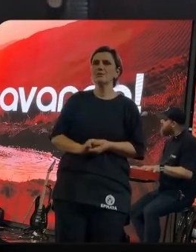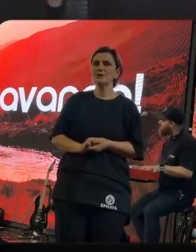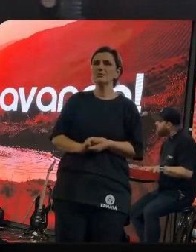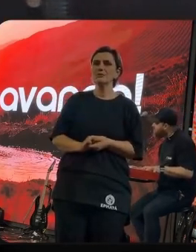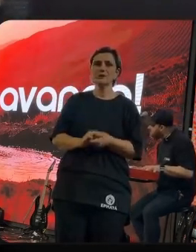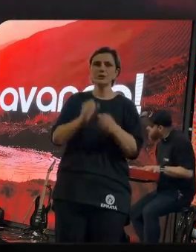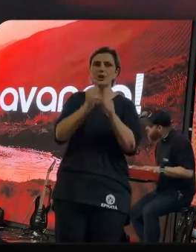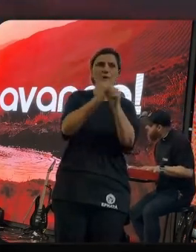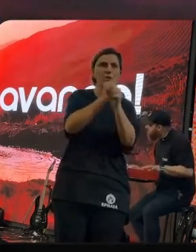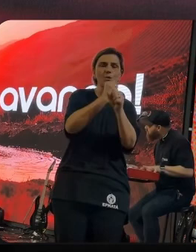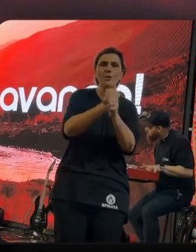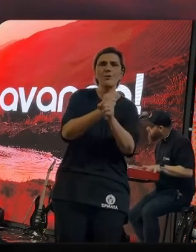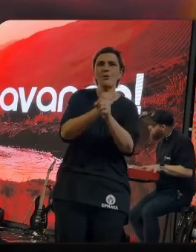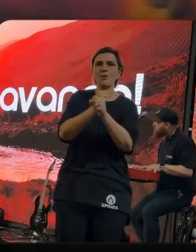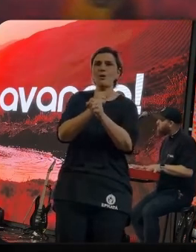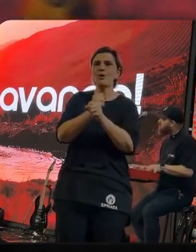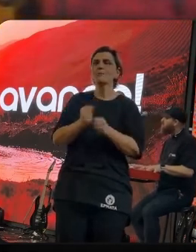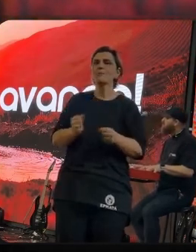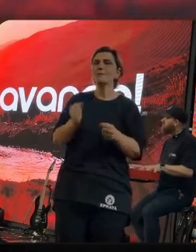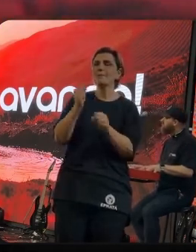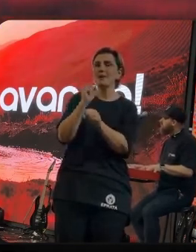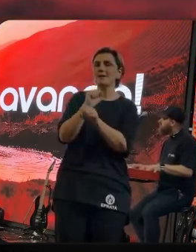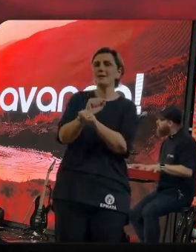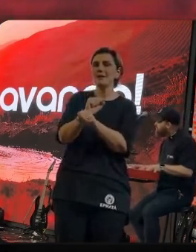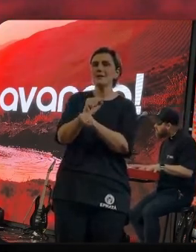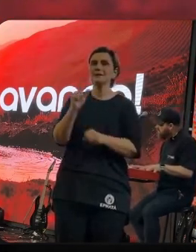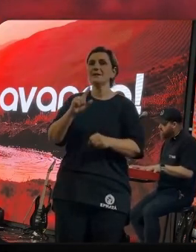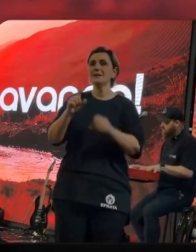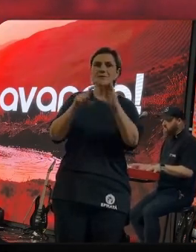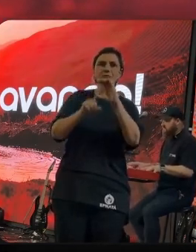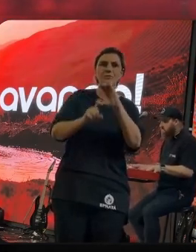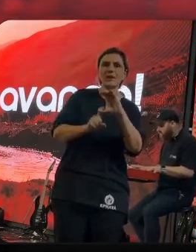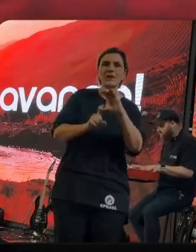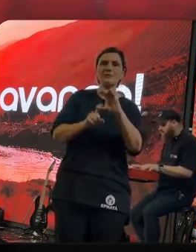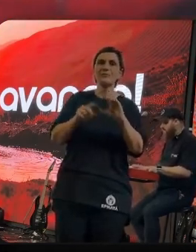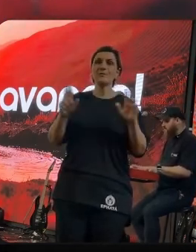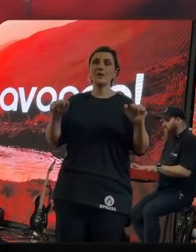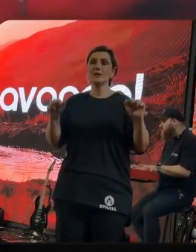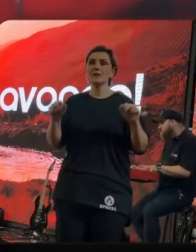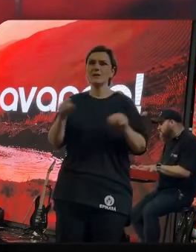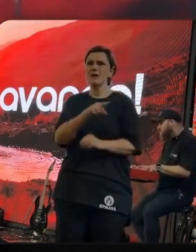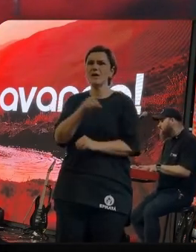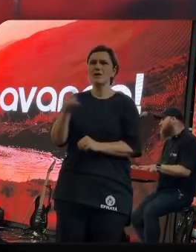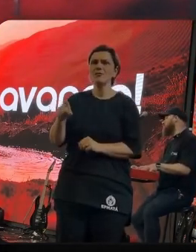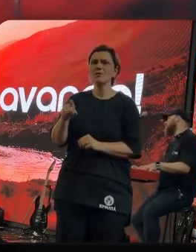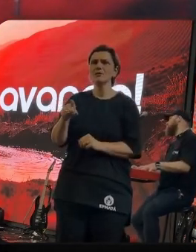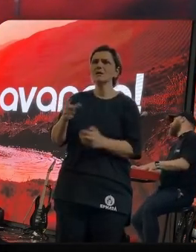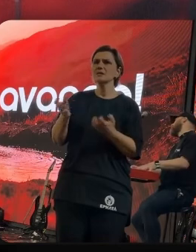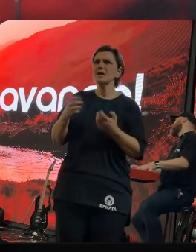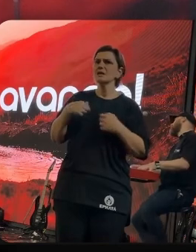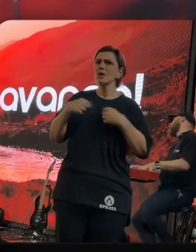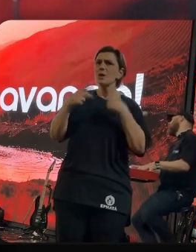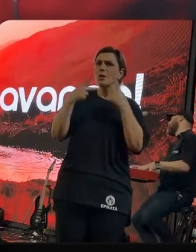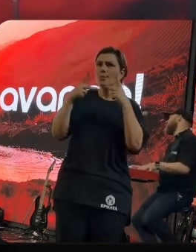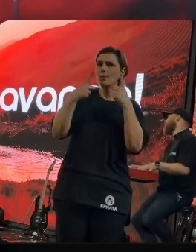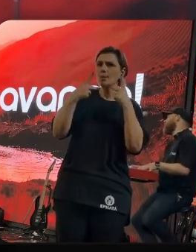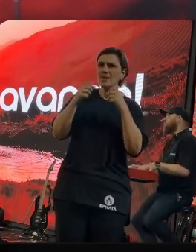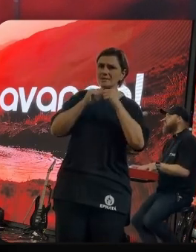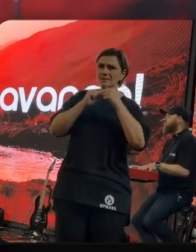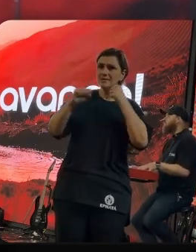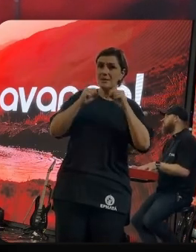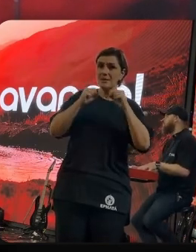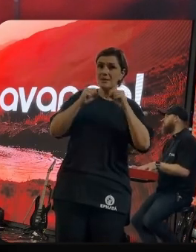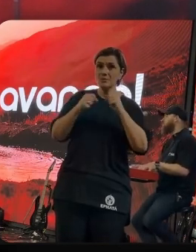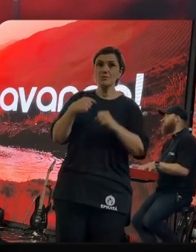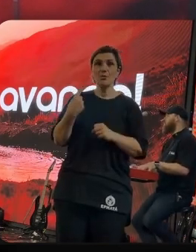inacabada. Deus não fica devendo nada a ninguém. Eu posso pregar ou vocês querem que eu pregue salmos hoje?